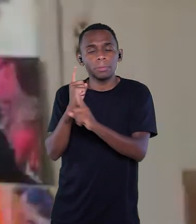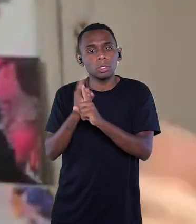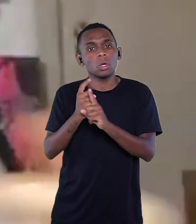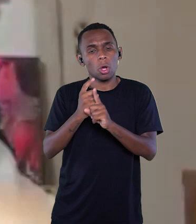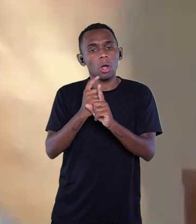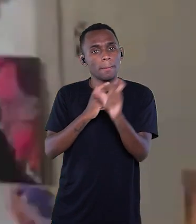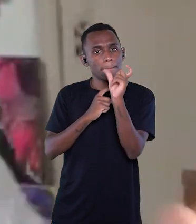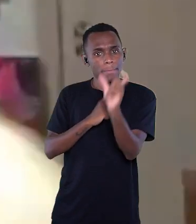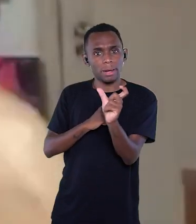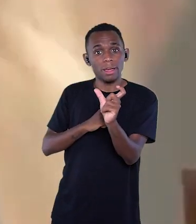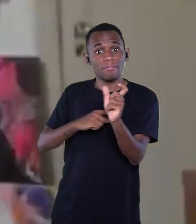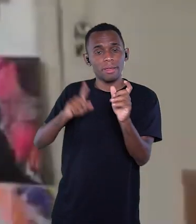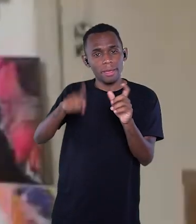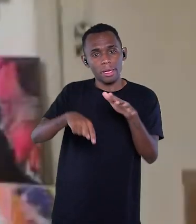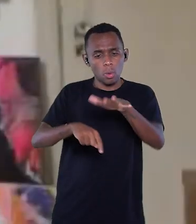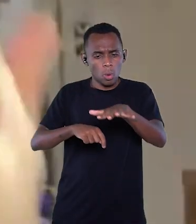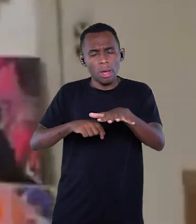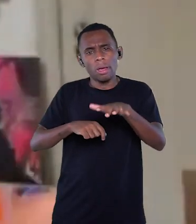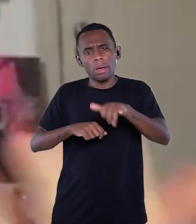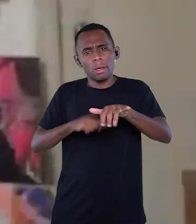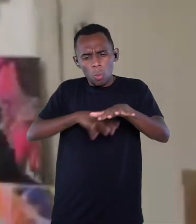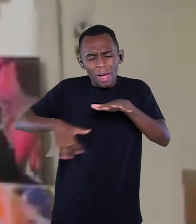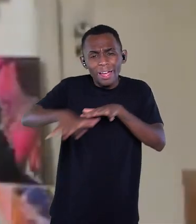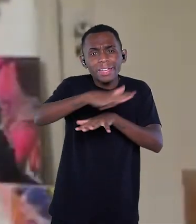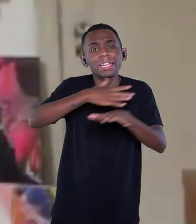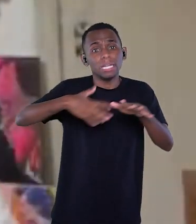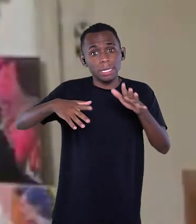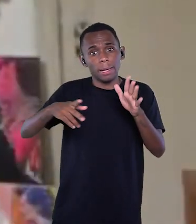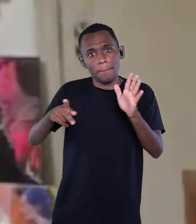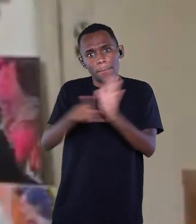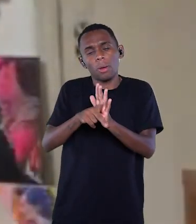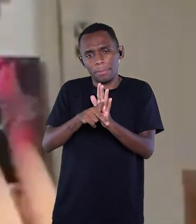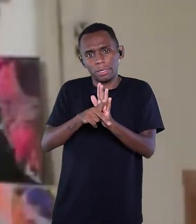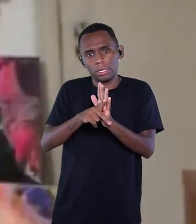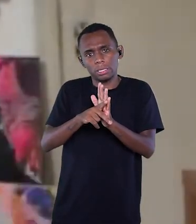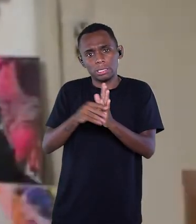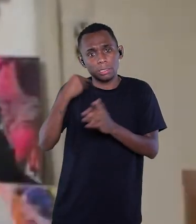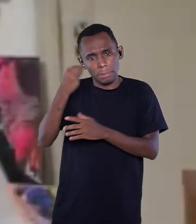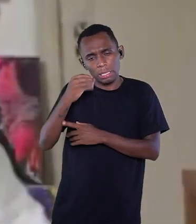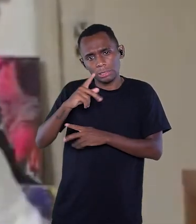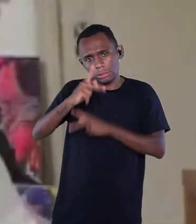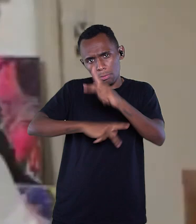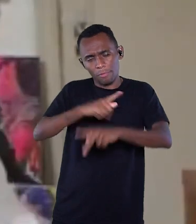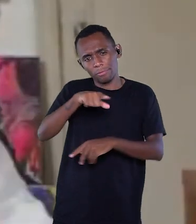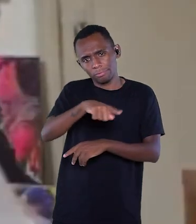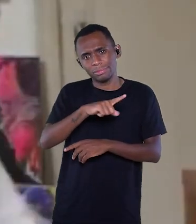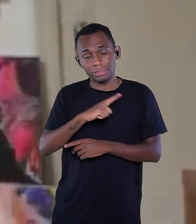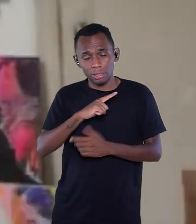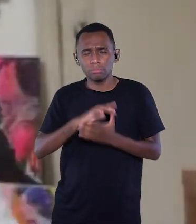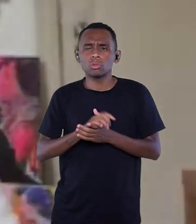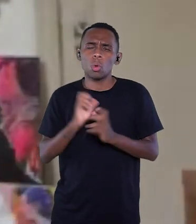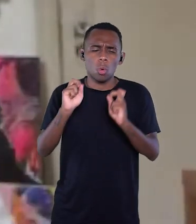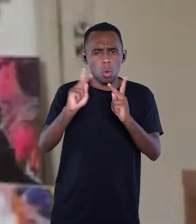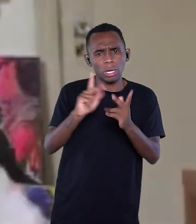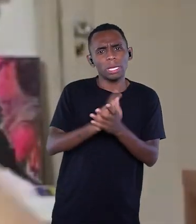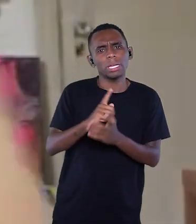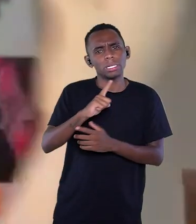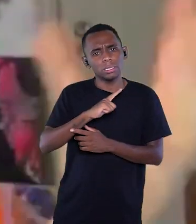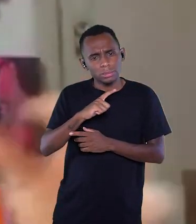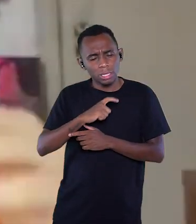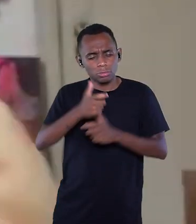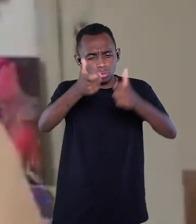de Lesbos, essa ilha na Grécia, onde viveu Safo. Até então, eu falava assim, então tá, beleza, então a gente tem